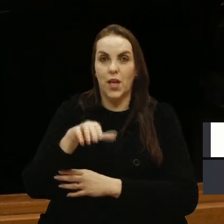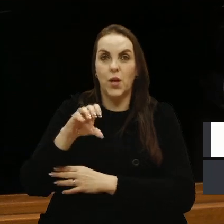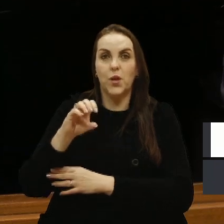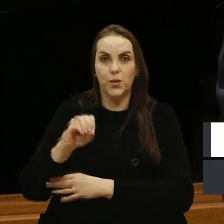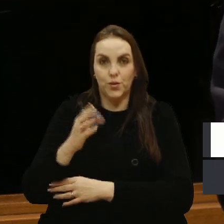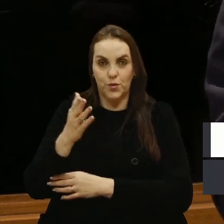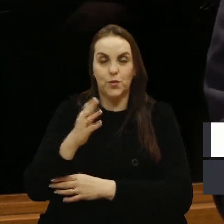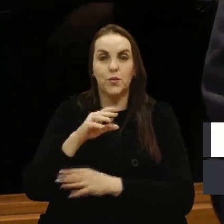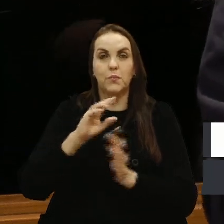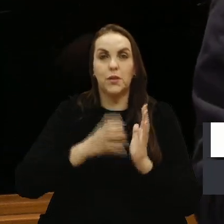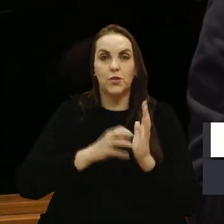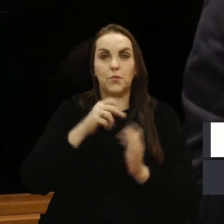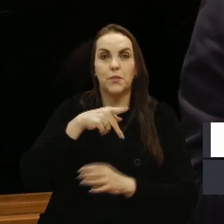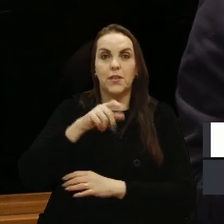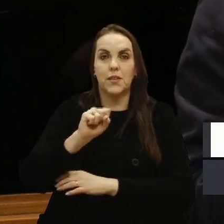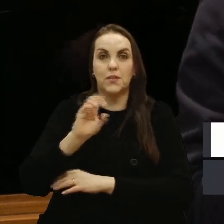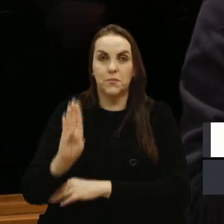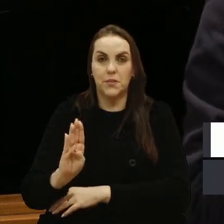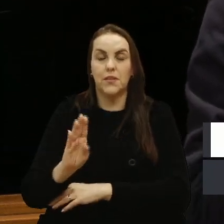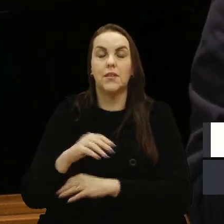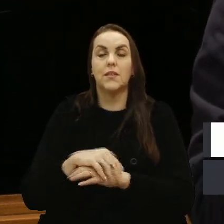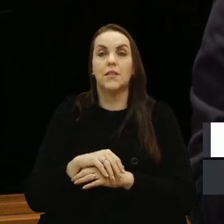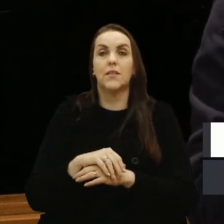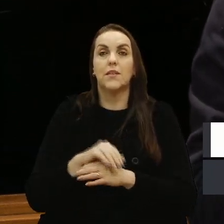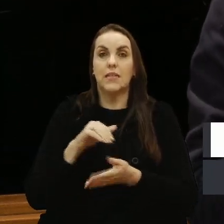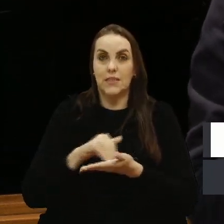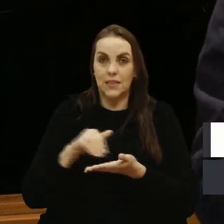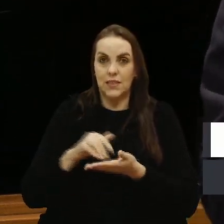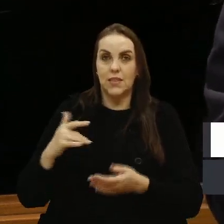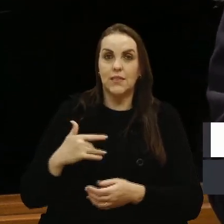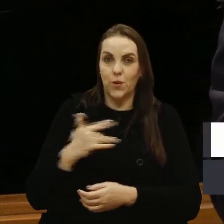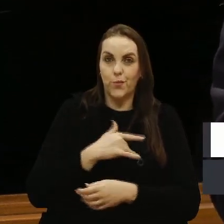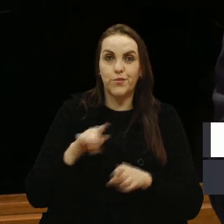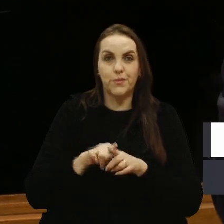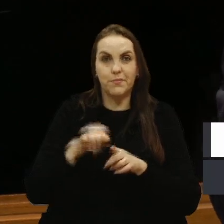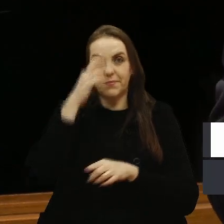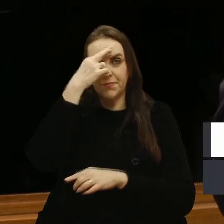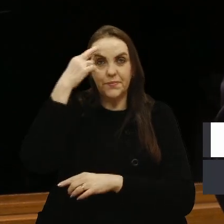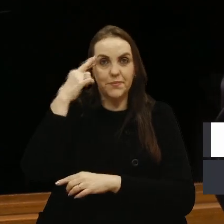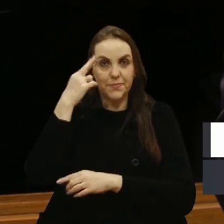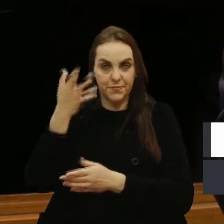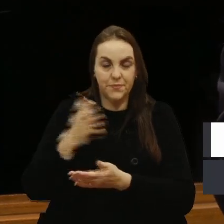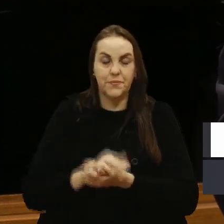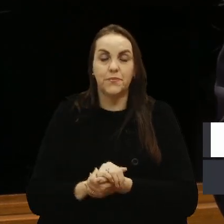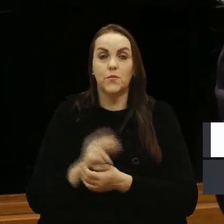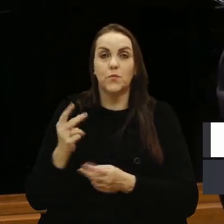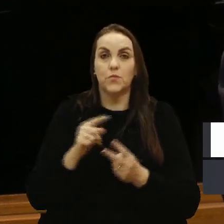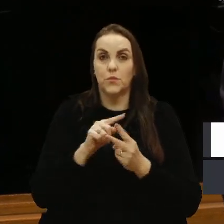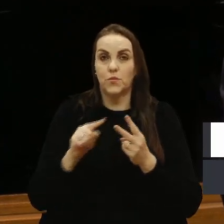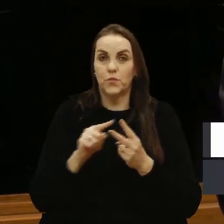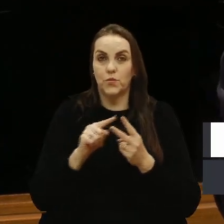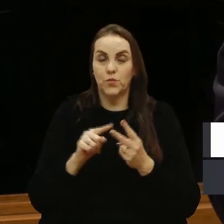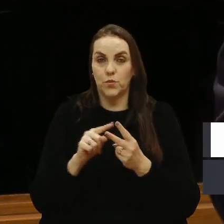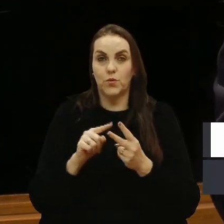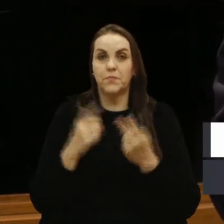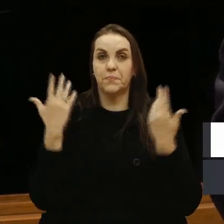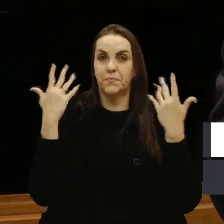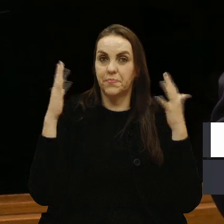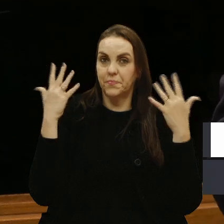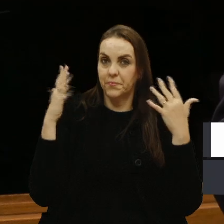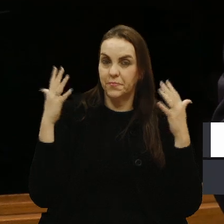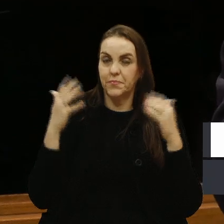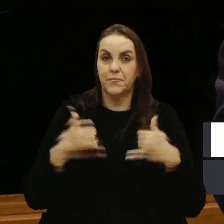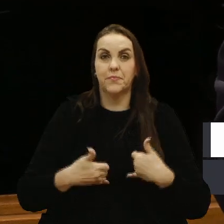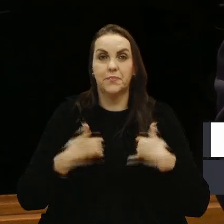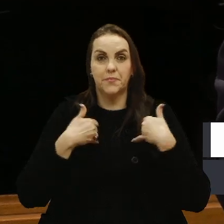do PSB, e também o secretário de Saúde, Rafael Bueno. Queria, senhor presidente, fazer 2 votos de congratulações pelo aniversário de 2